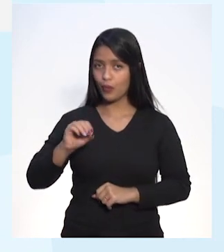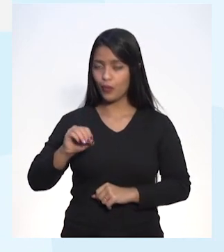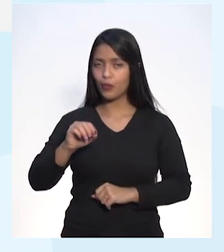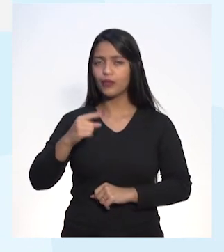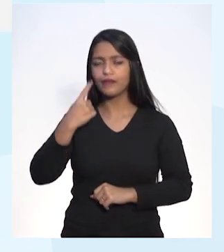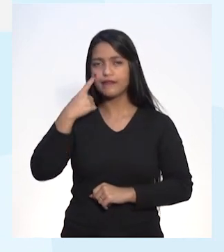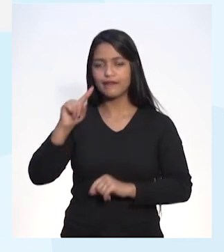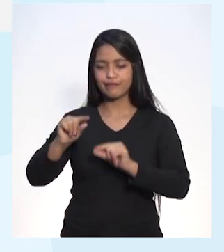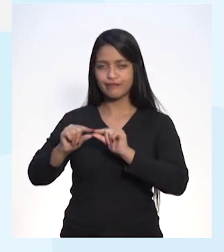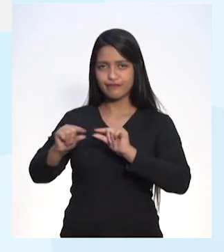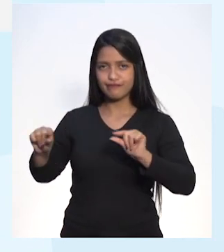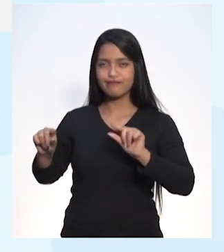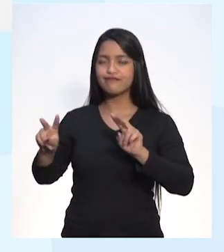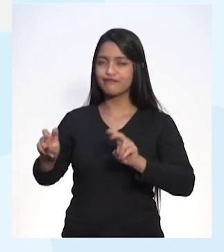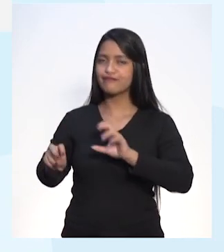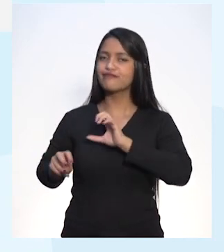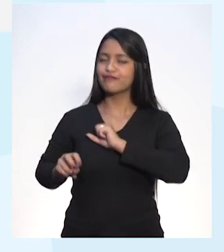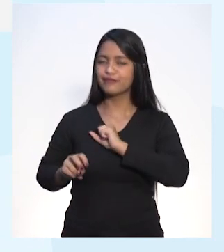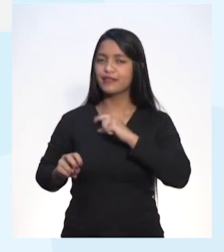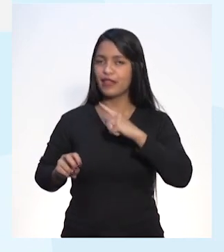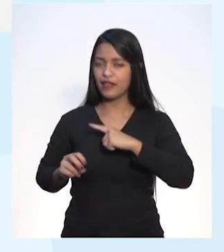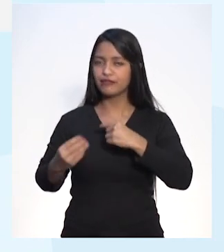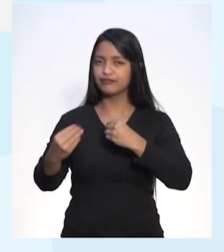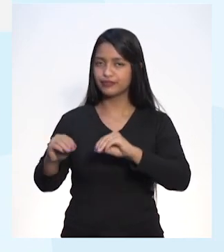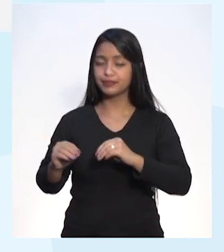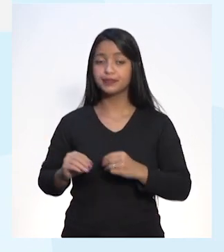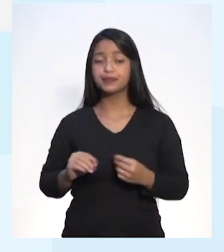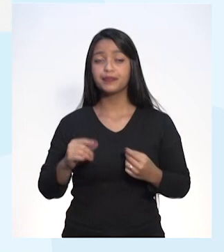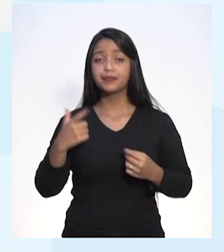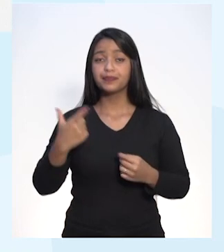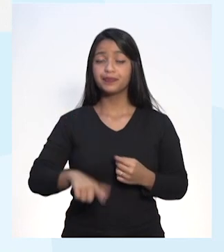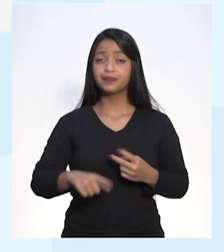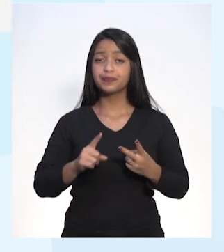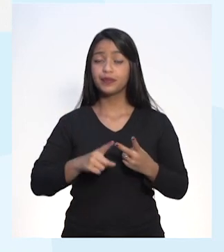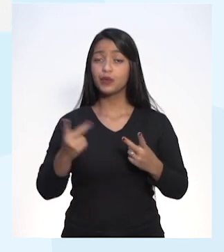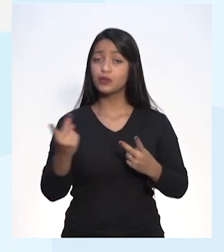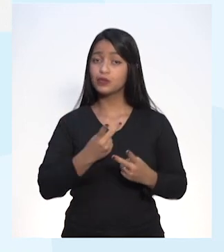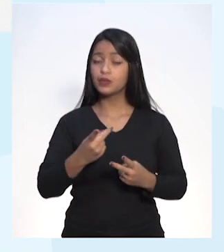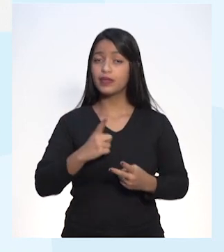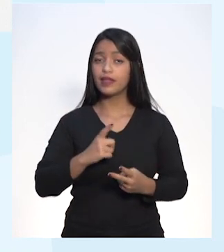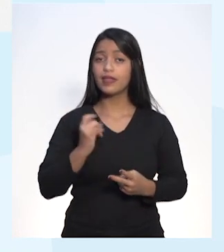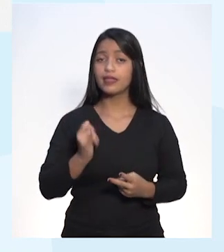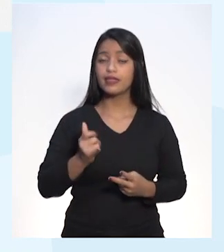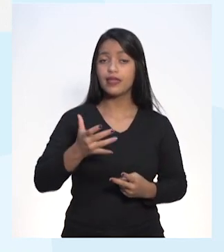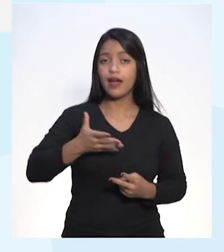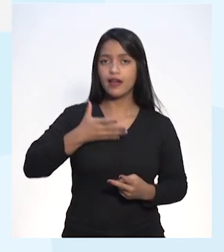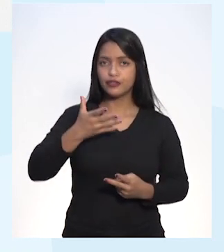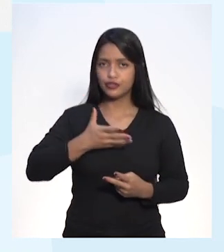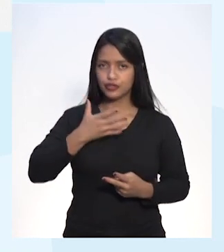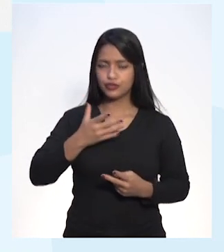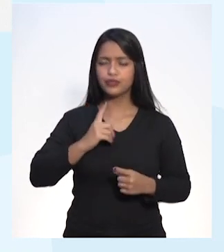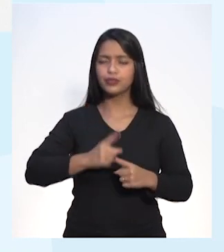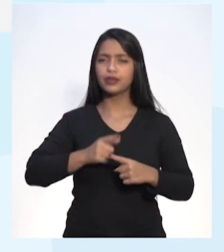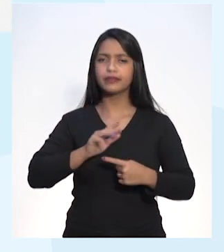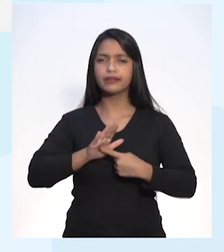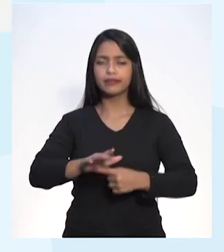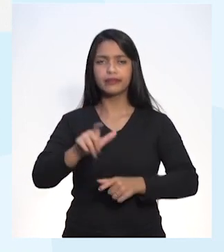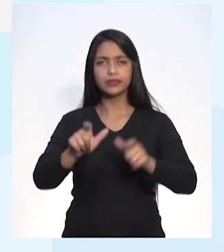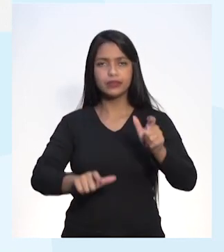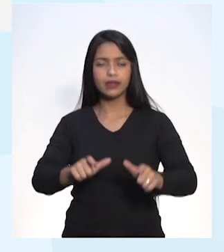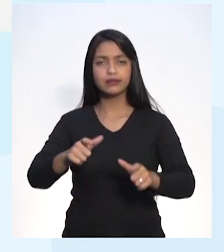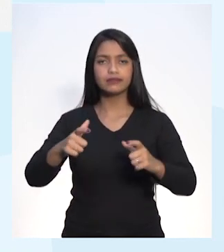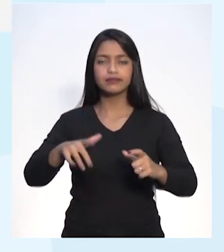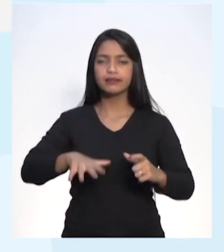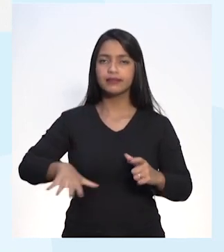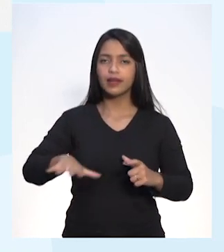é o romance. E a diferença é que cada um deles é um amor diferente. Ok, então vamos lá. Semelhanças aí. O